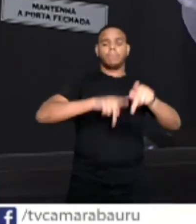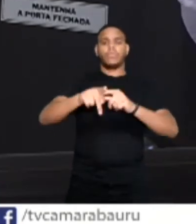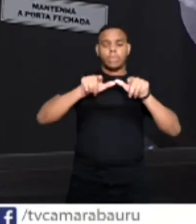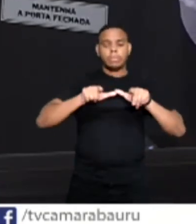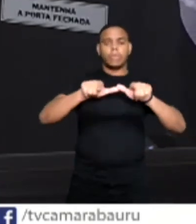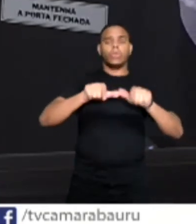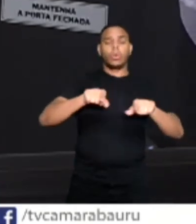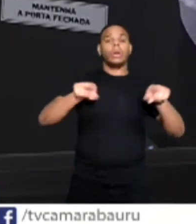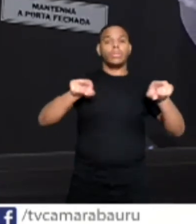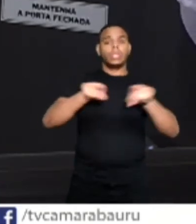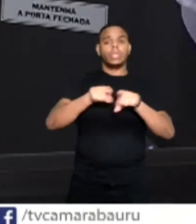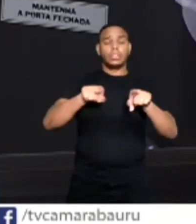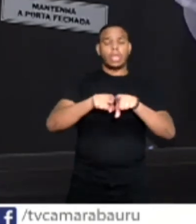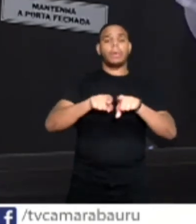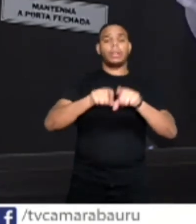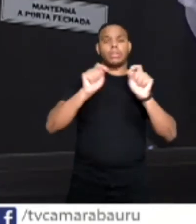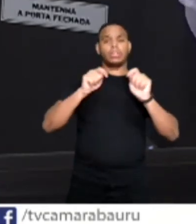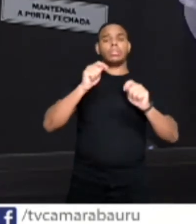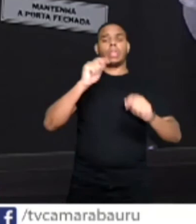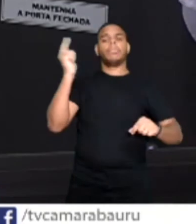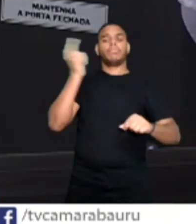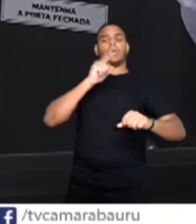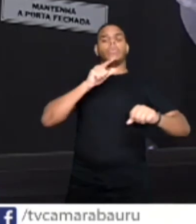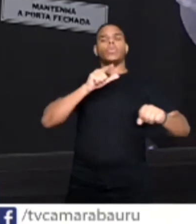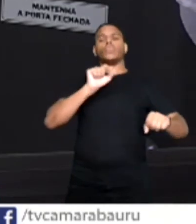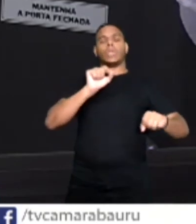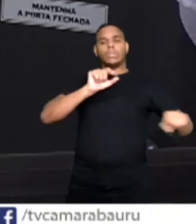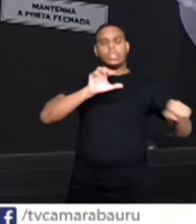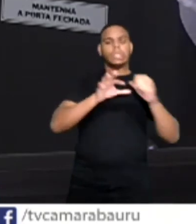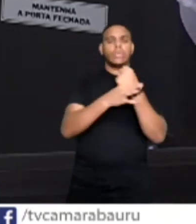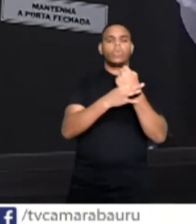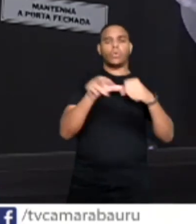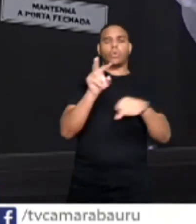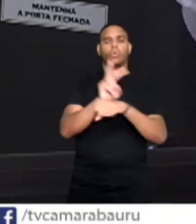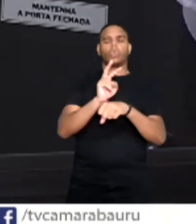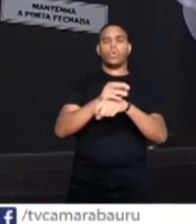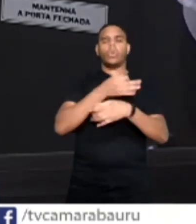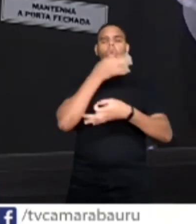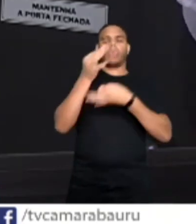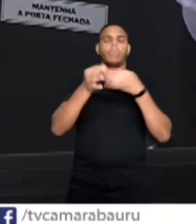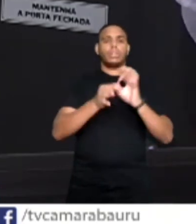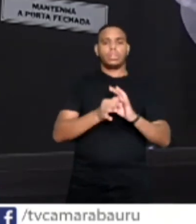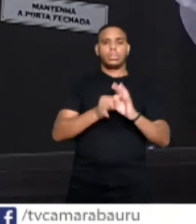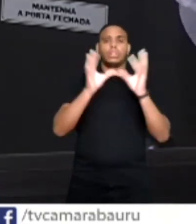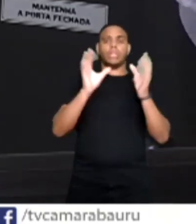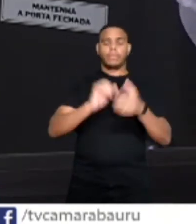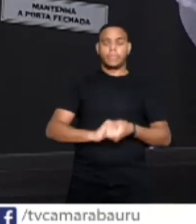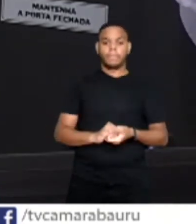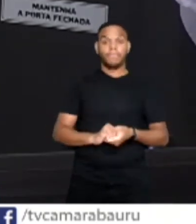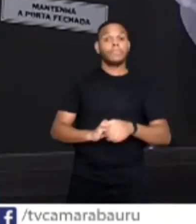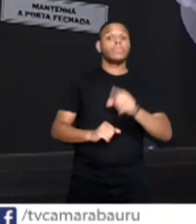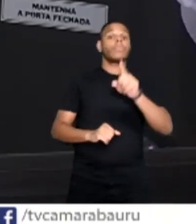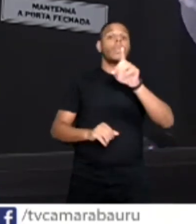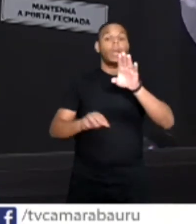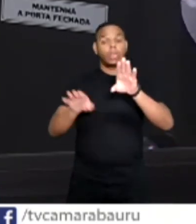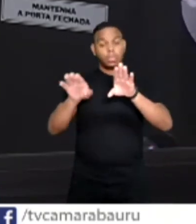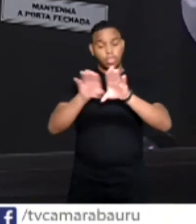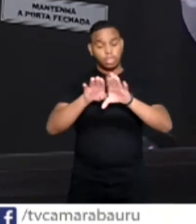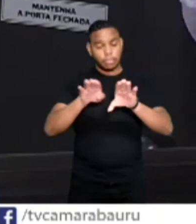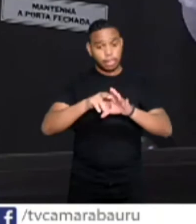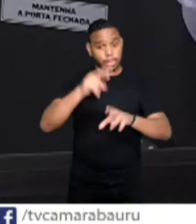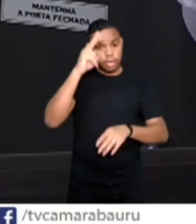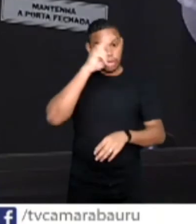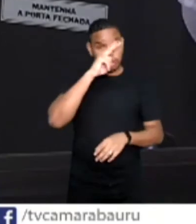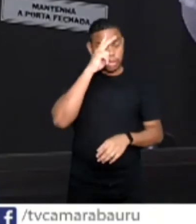Indiscutivelmente uma garantia para a manutenção do regime democrático. Aliás, é sempre muito bem relembrar